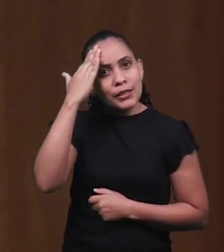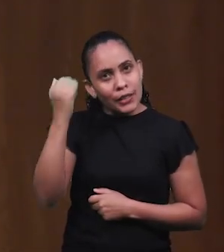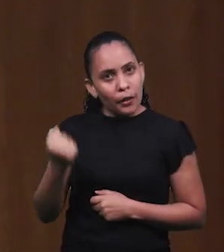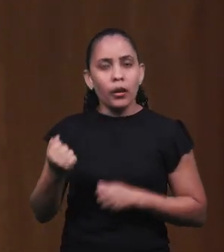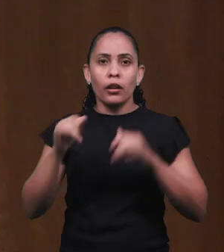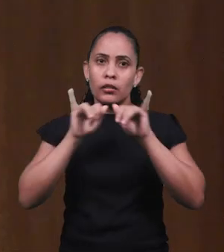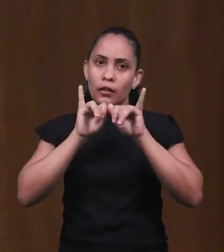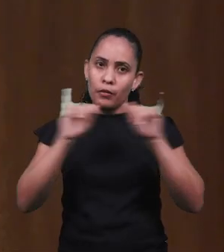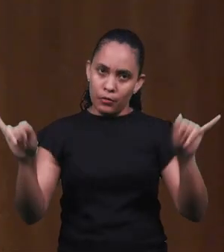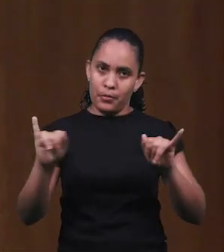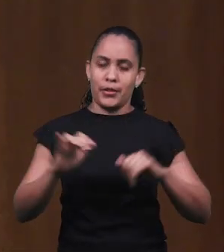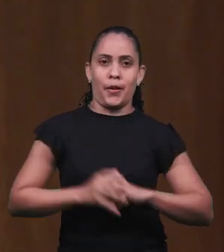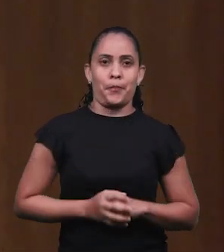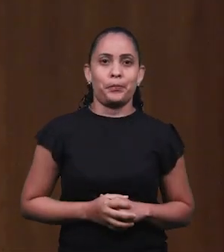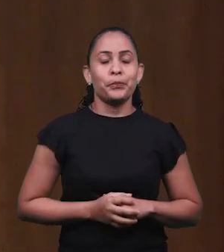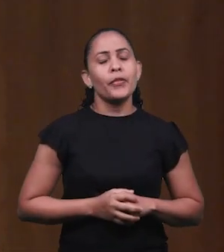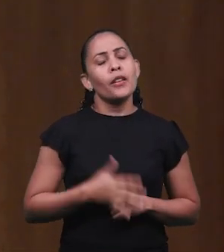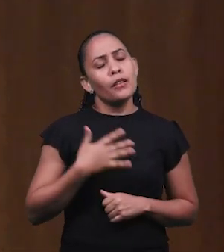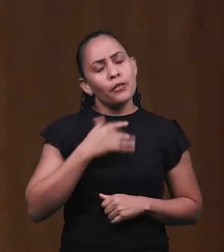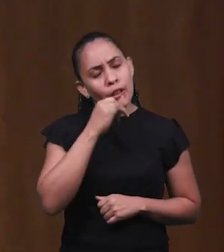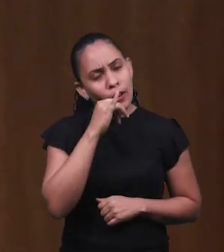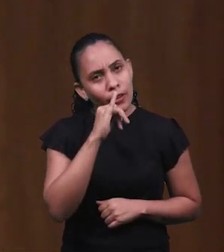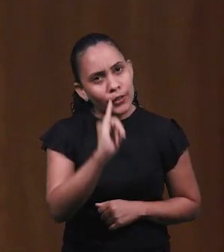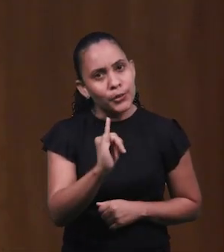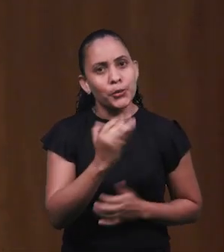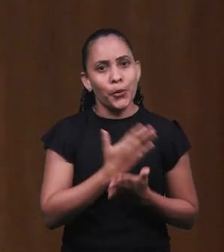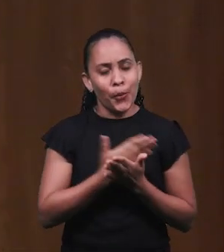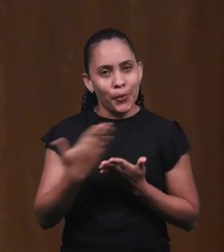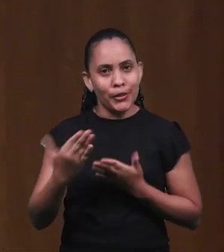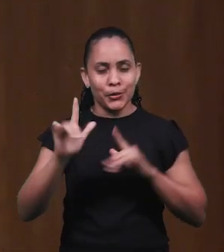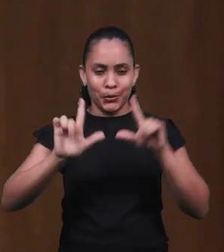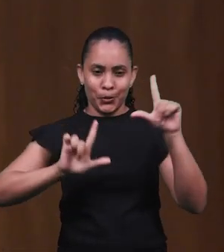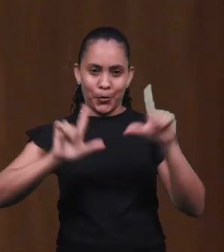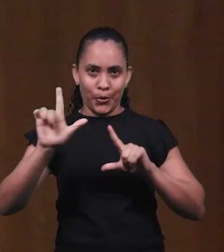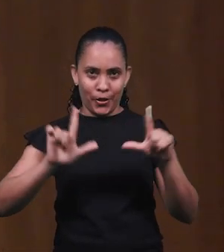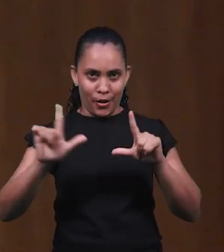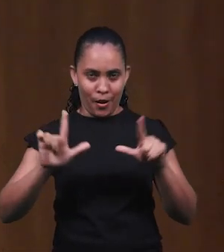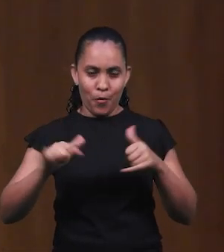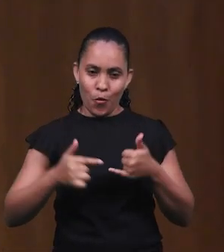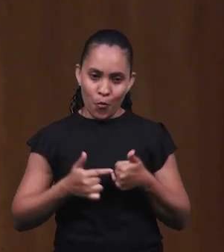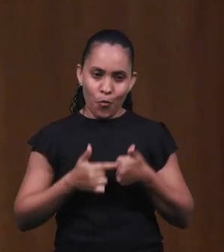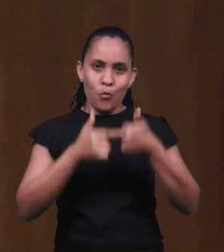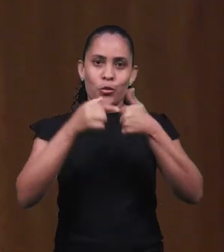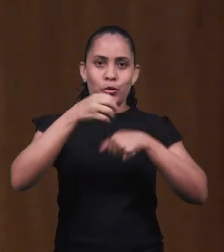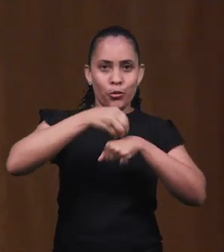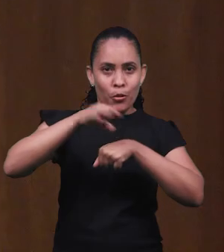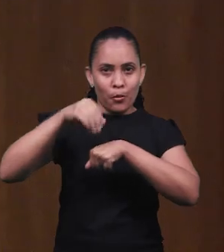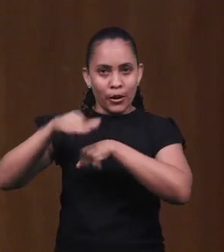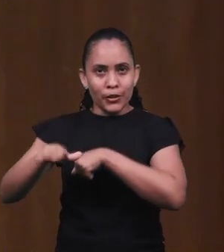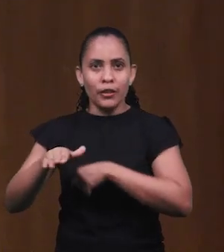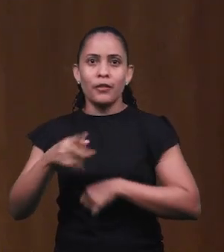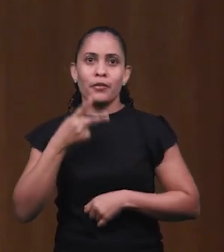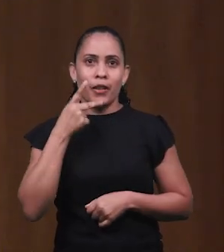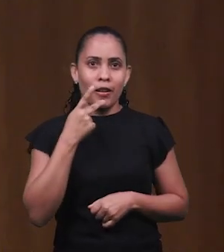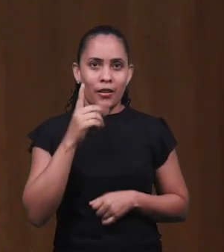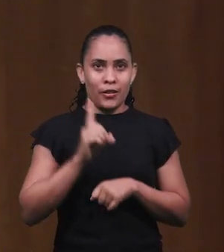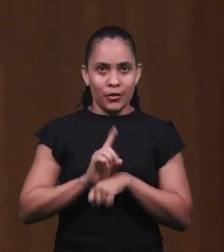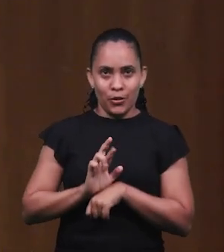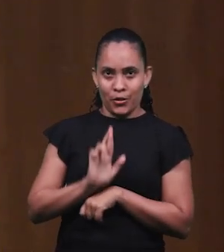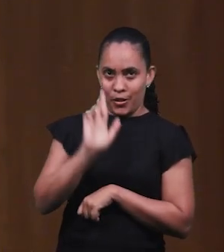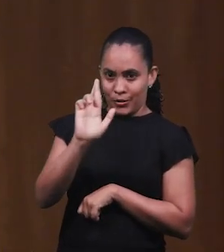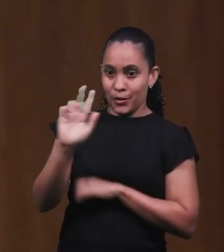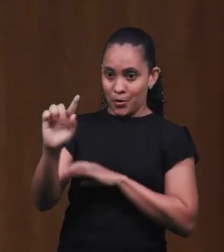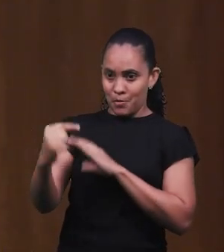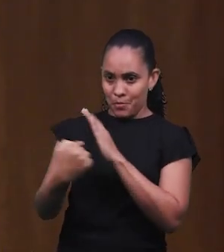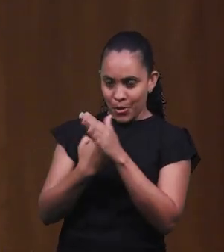dessa informação? Então, faça isso que eu falei no começo do programa. Curta, comente, faça seu comentário. A doutora falou comigo aqui que